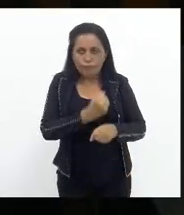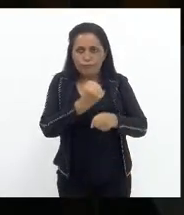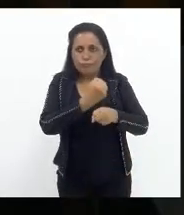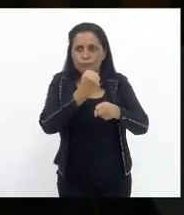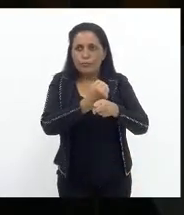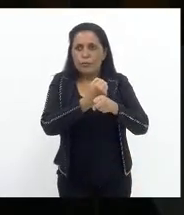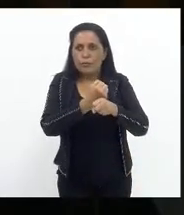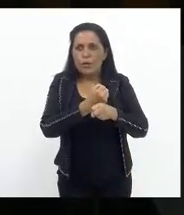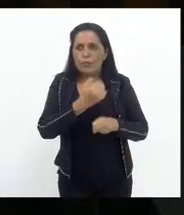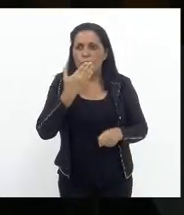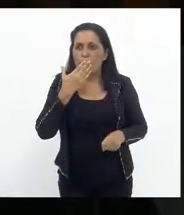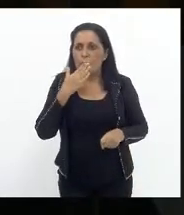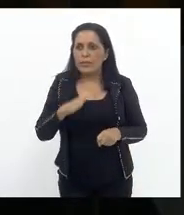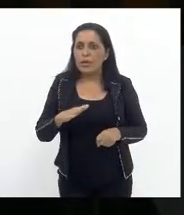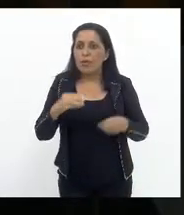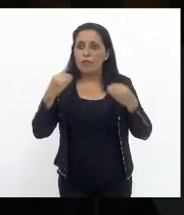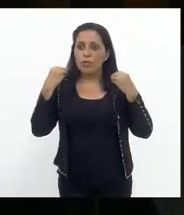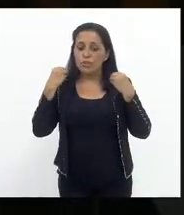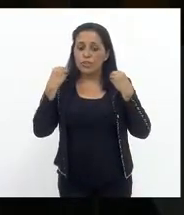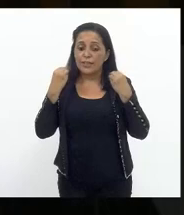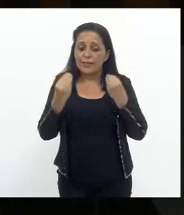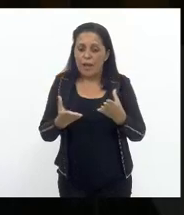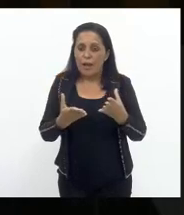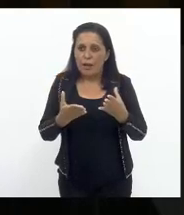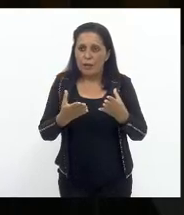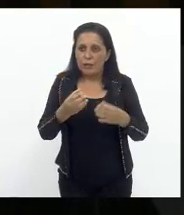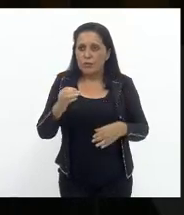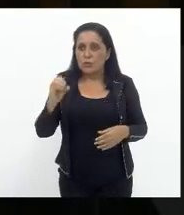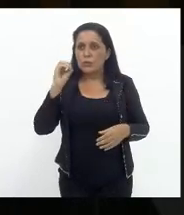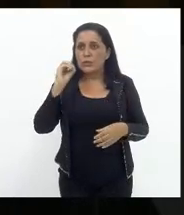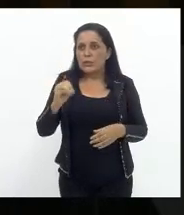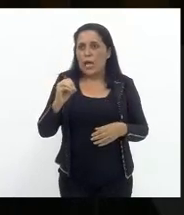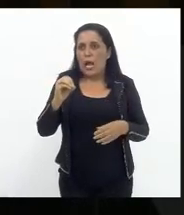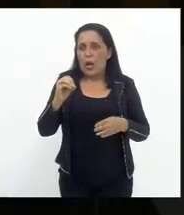deputado, eu não vou te prometer só não, eu vou te dar uma escola do zero.